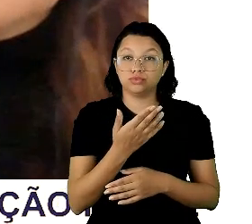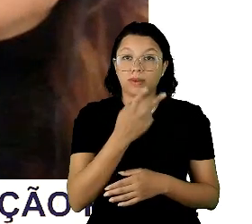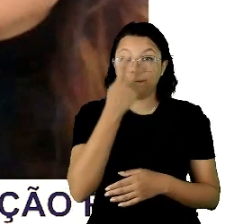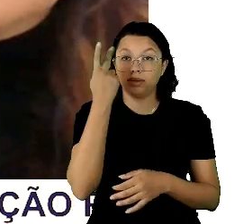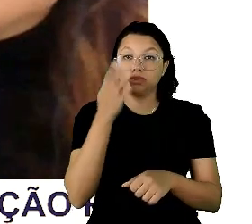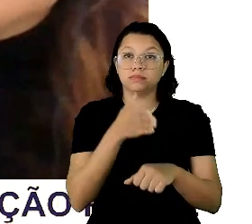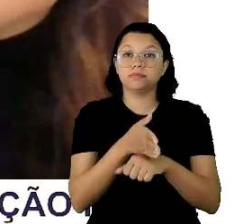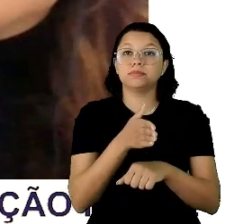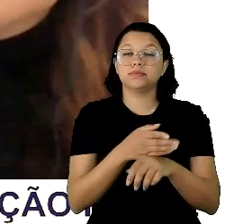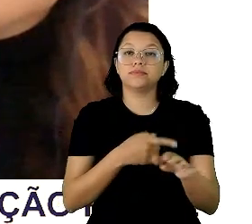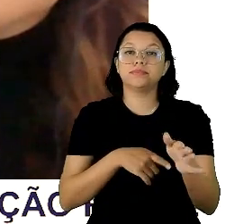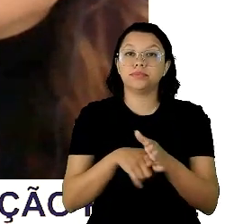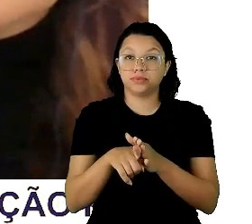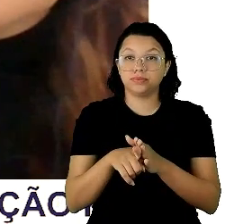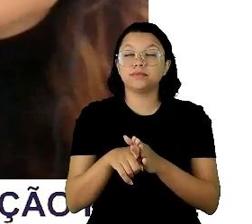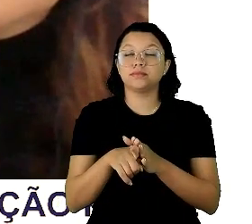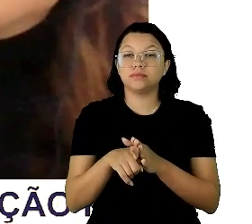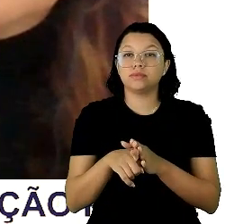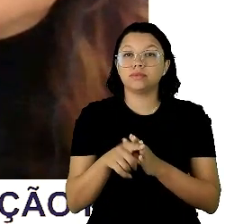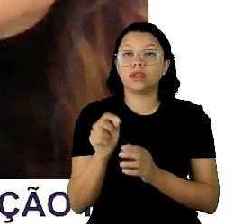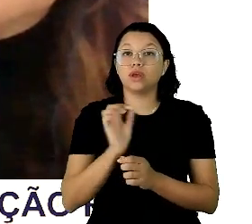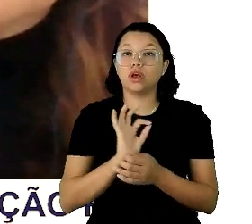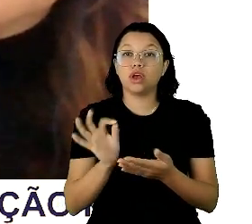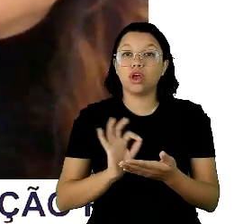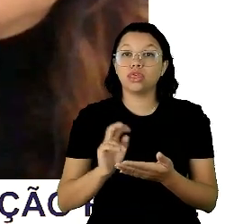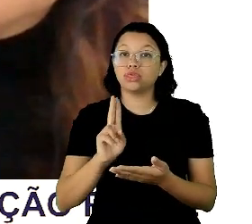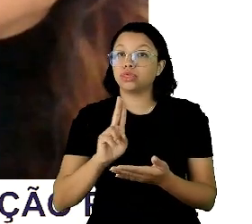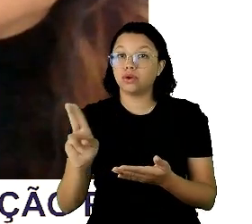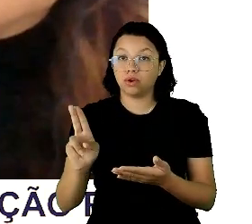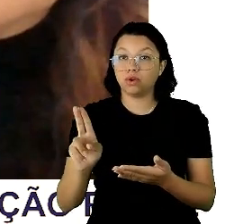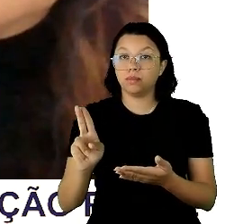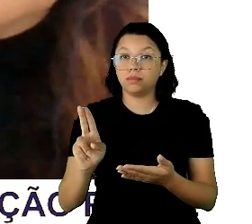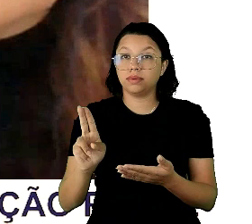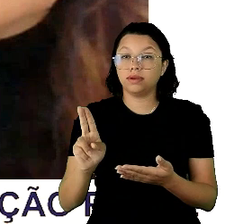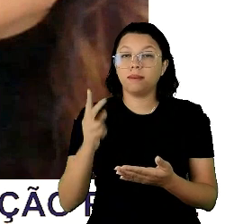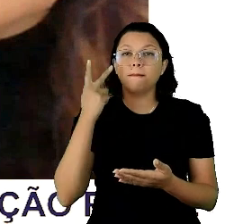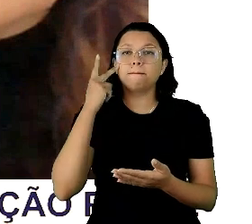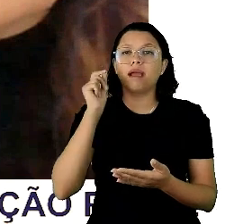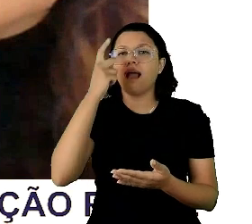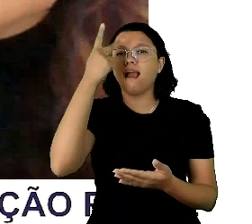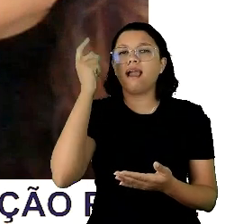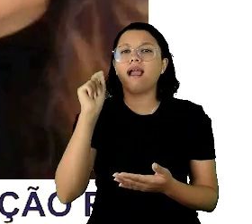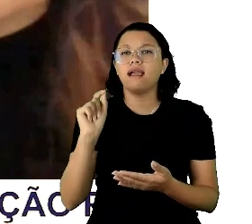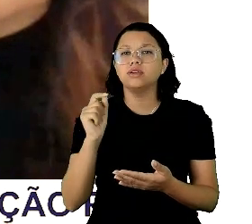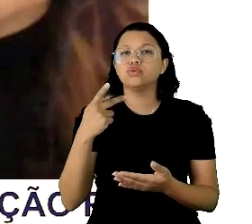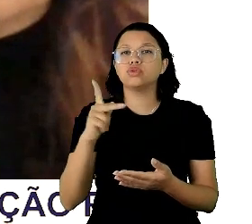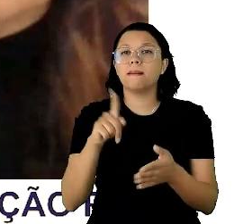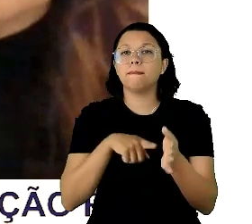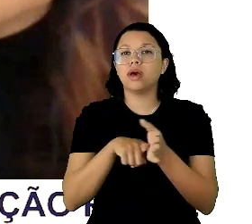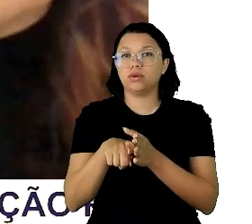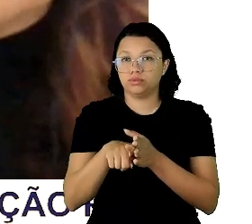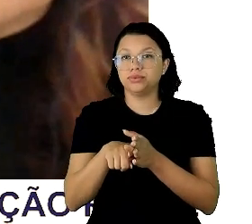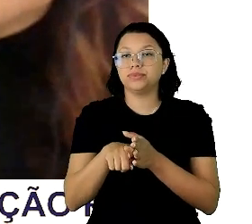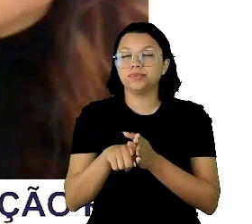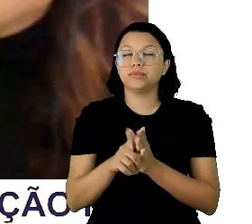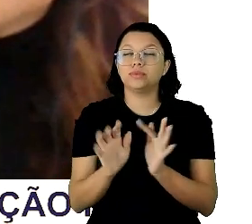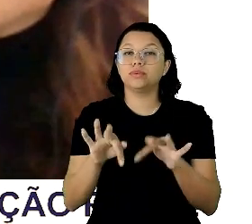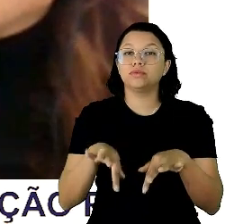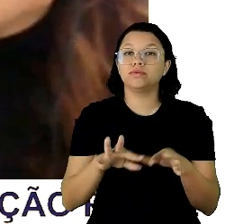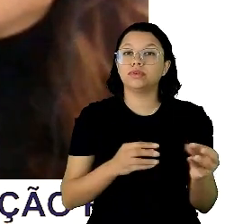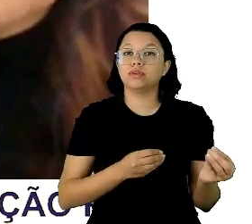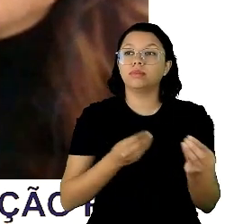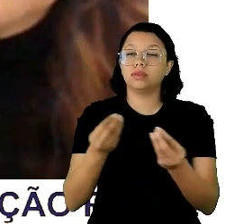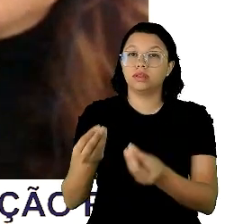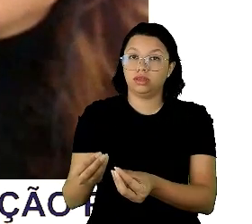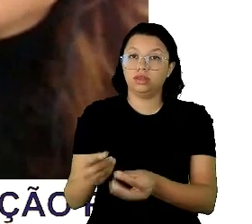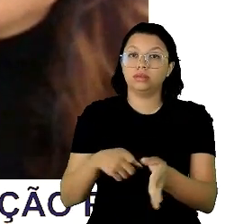e a quem está dirigindo a pergunta. E ao final, nós endereçaremos essas perguntas aos